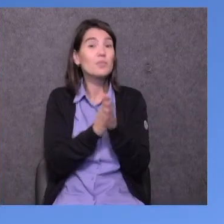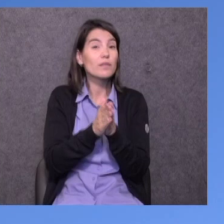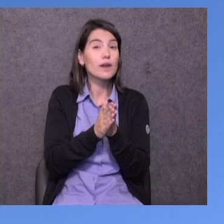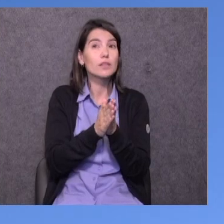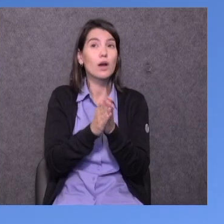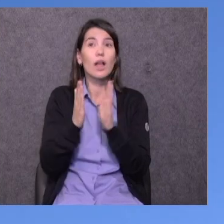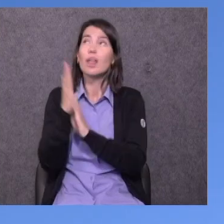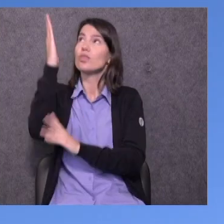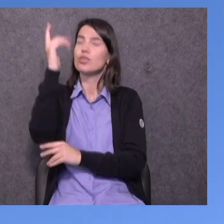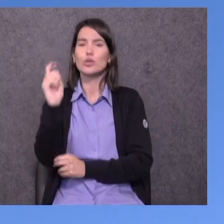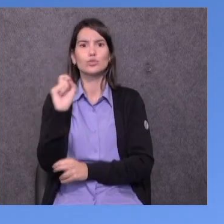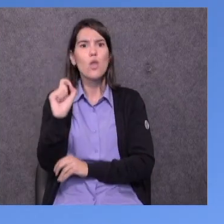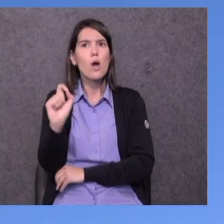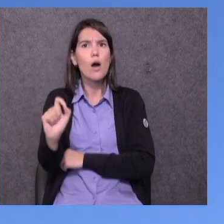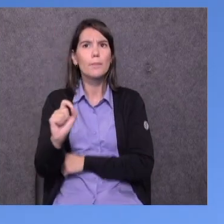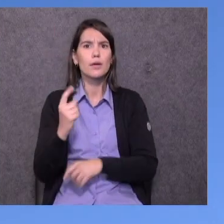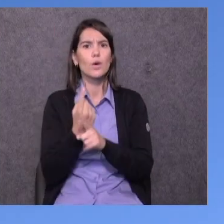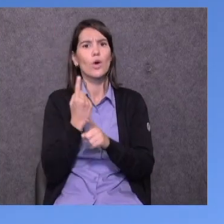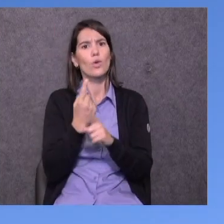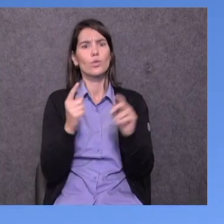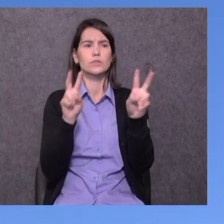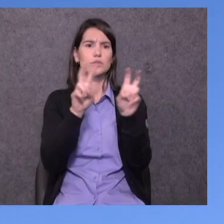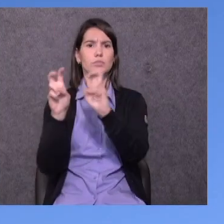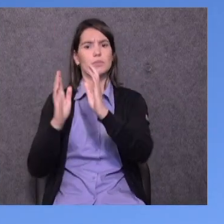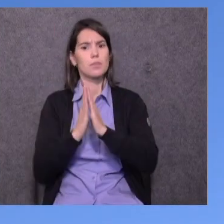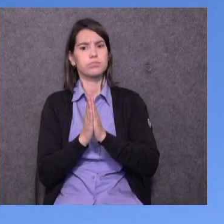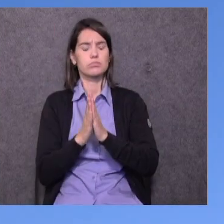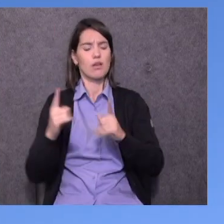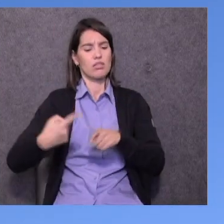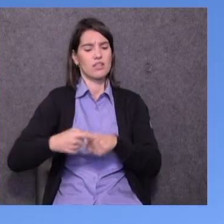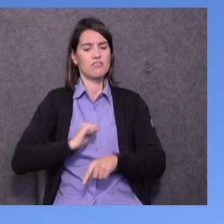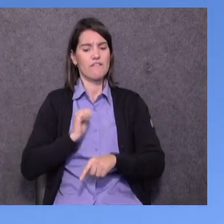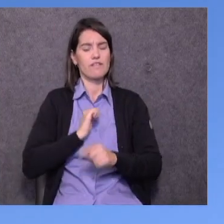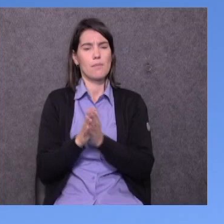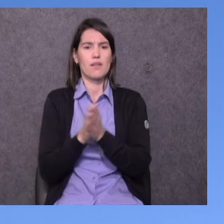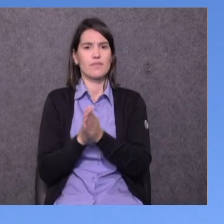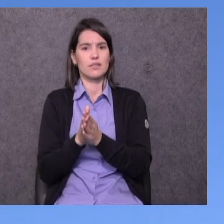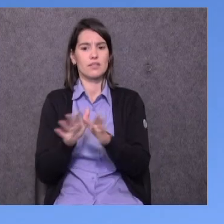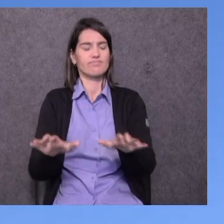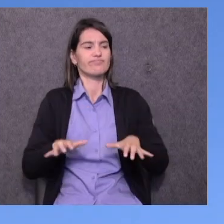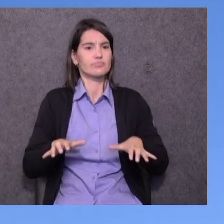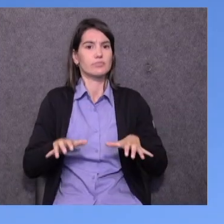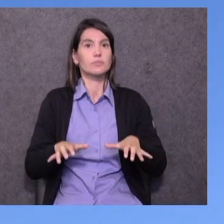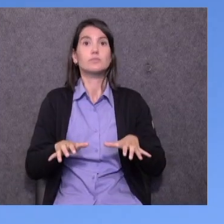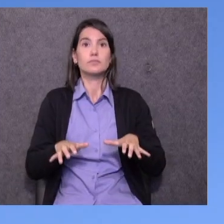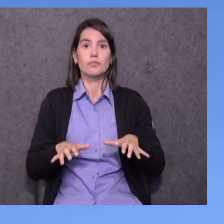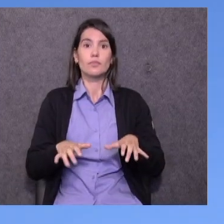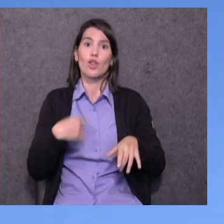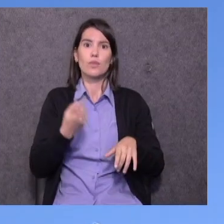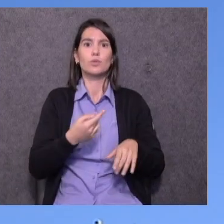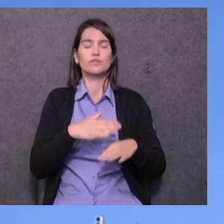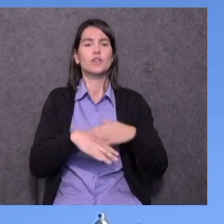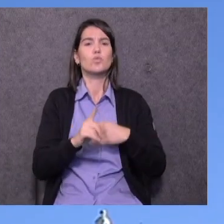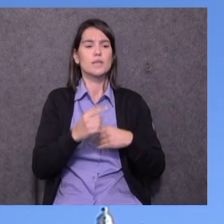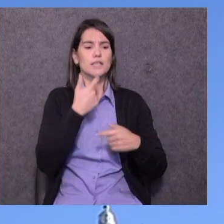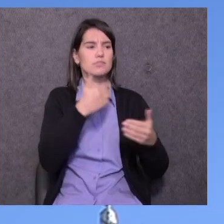e modelos religiosos para os seus interesses. Para isso constroem muros,